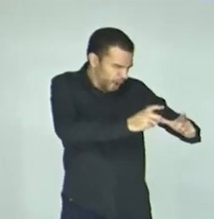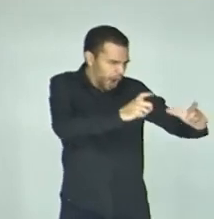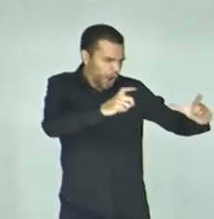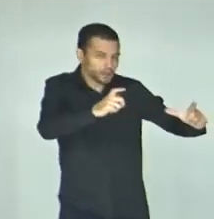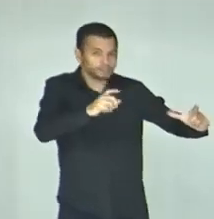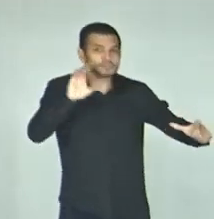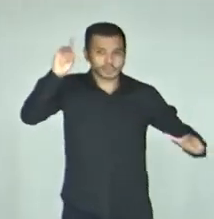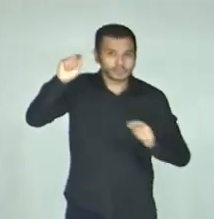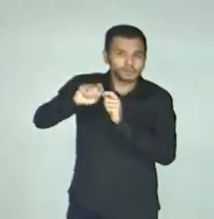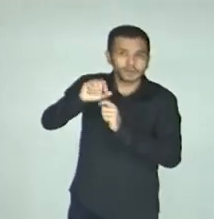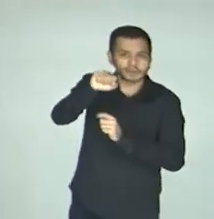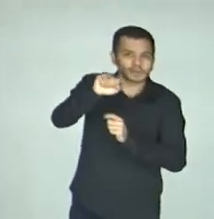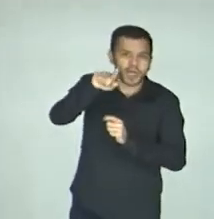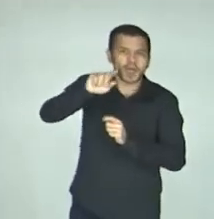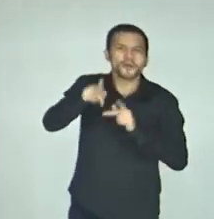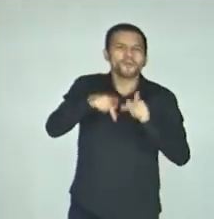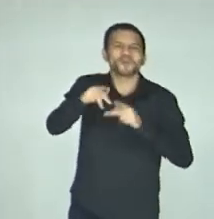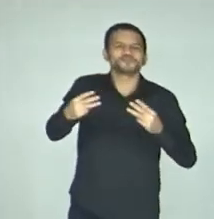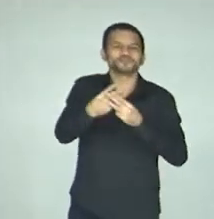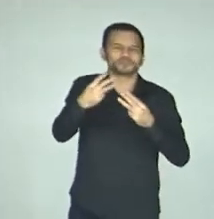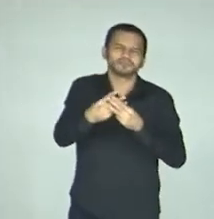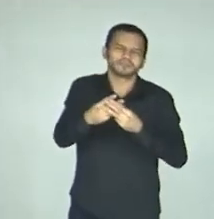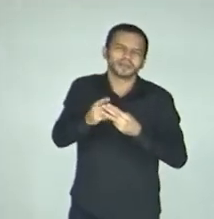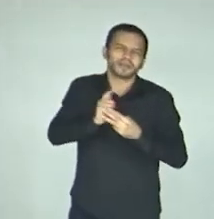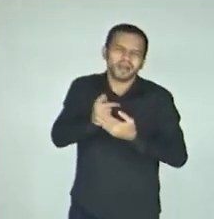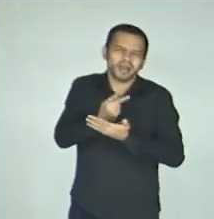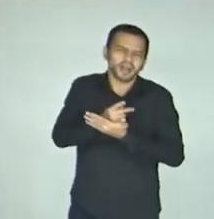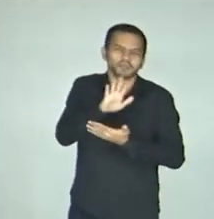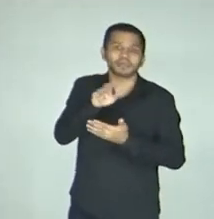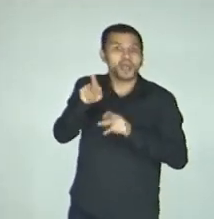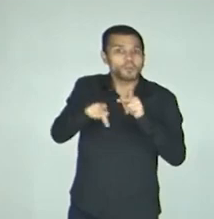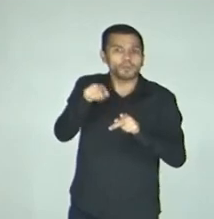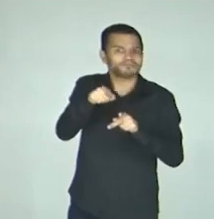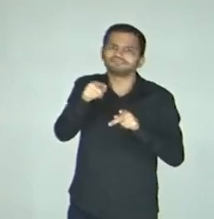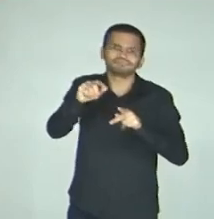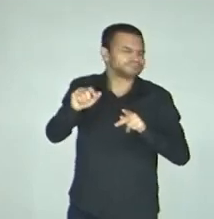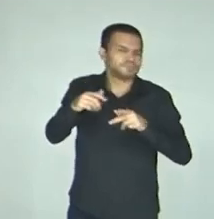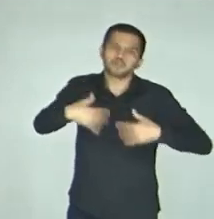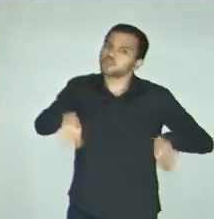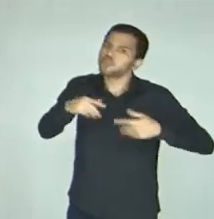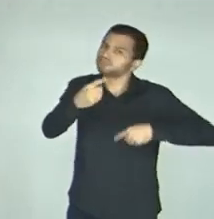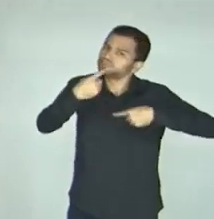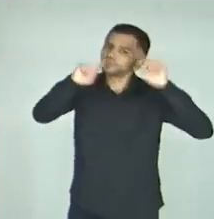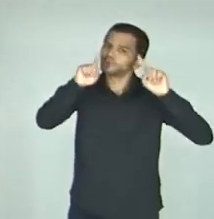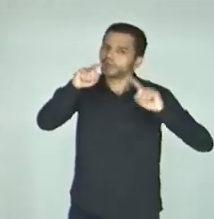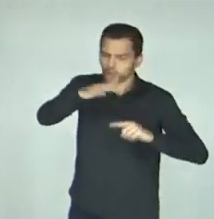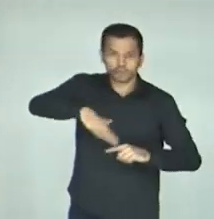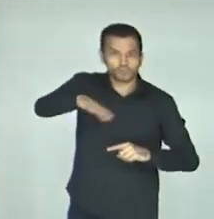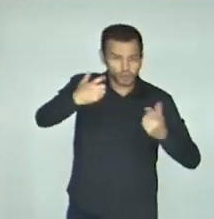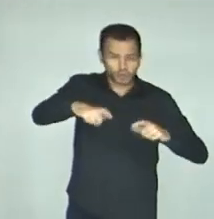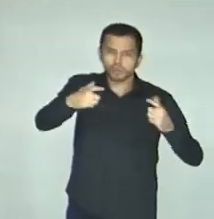fez mesmo é o povo Judeu com todo o defeito do povo Judeu Pensa num povo abençoado Pensa numa Terra abençoada